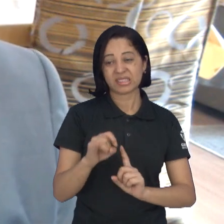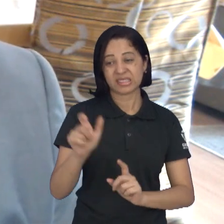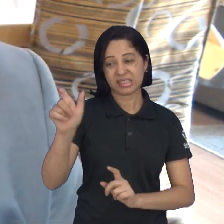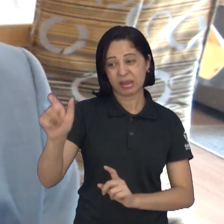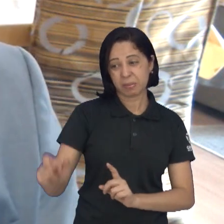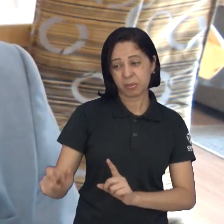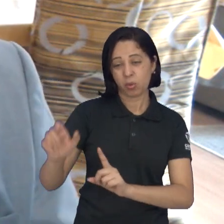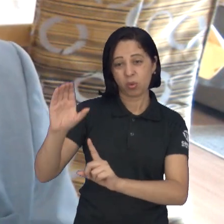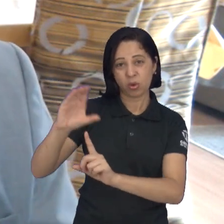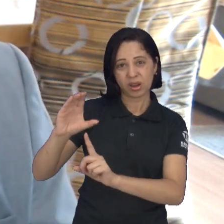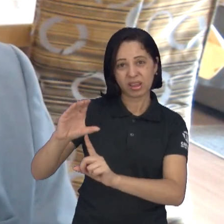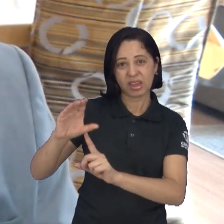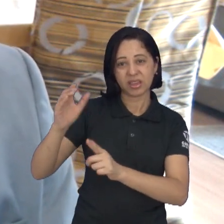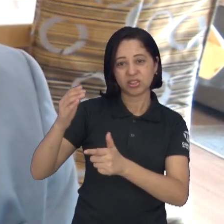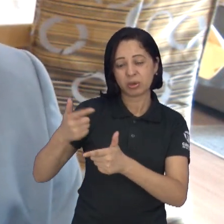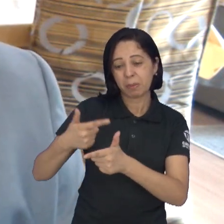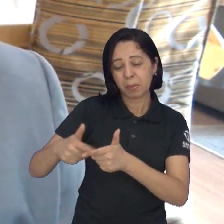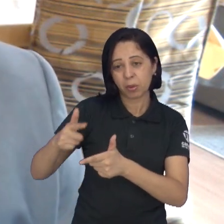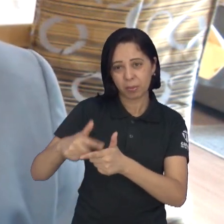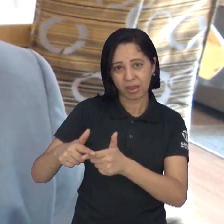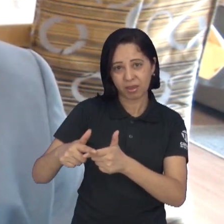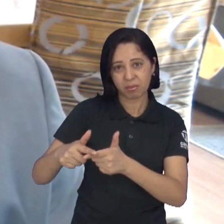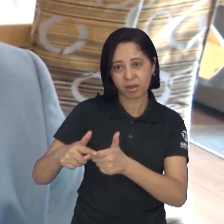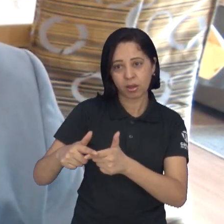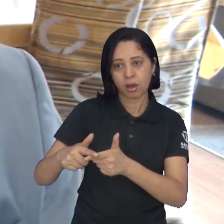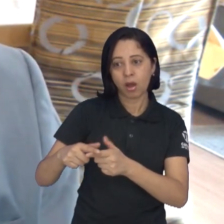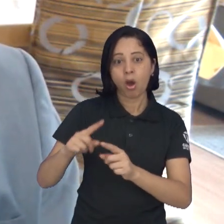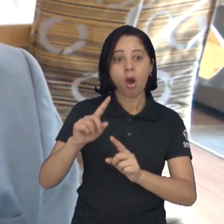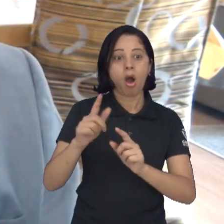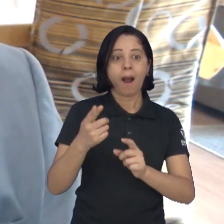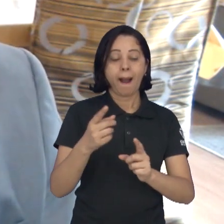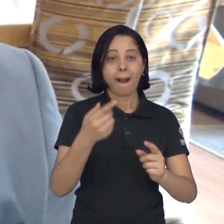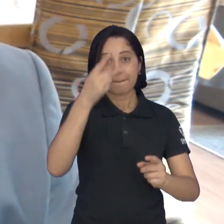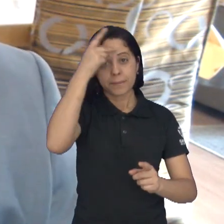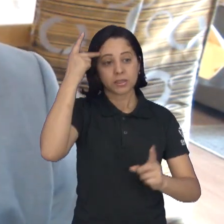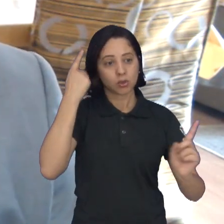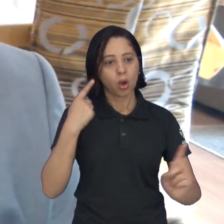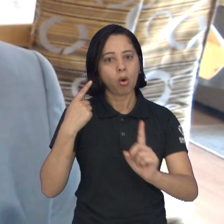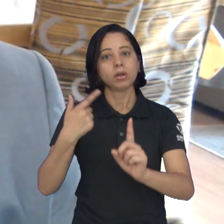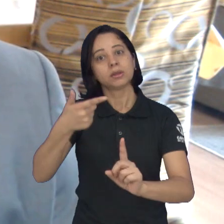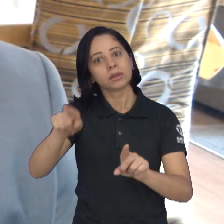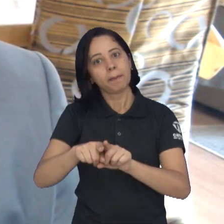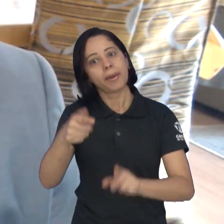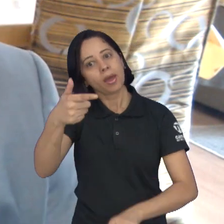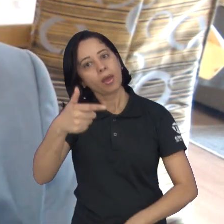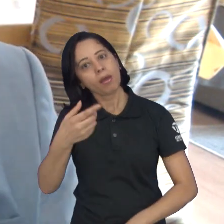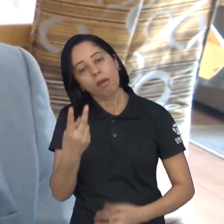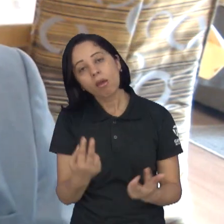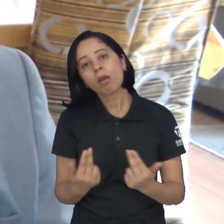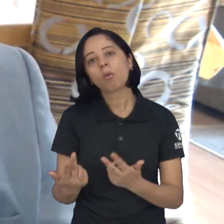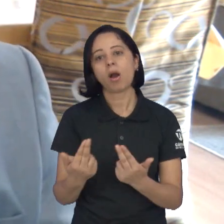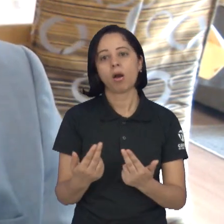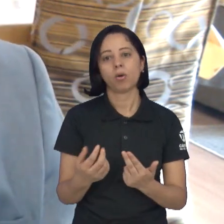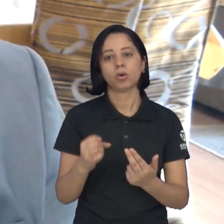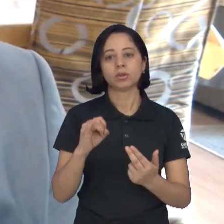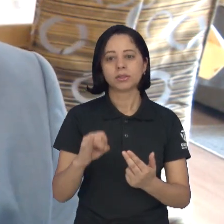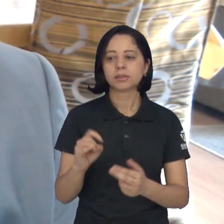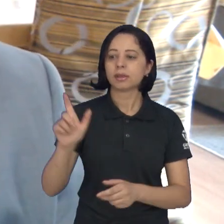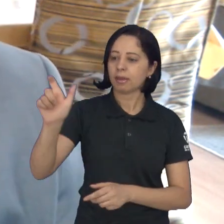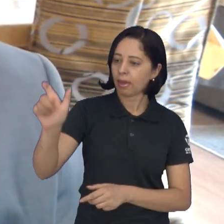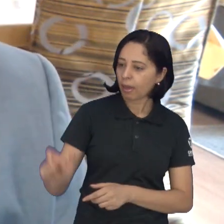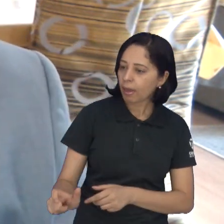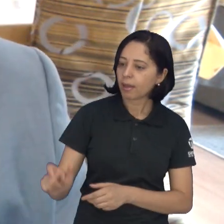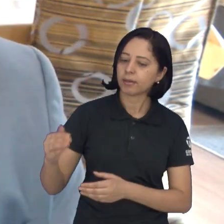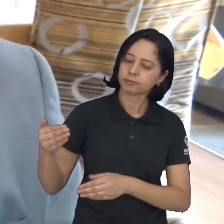com isso, o próximo também pode ter. Então, você acionar o PROCON, acionar até